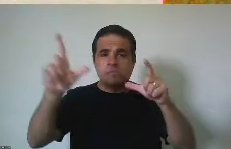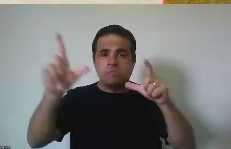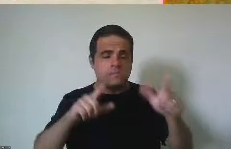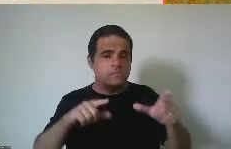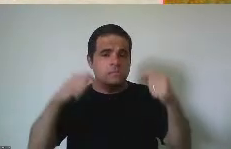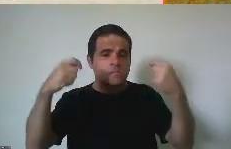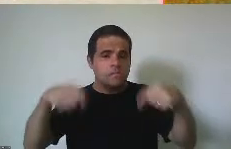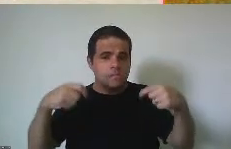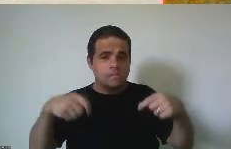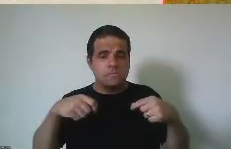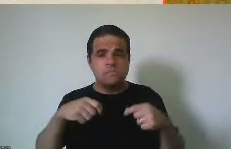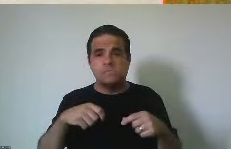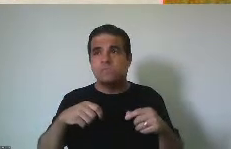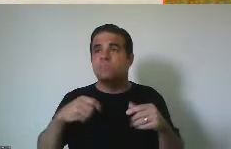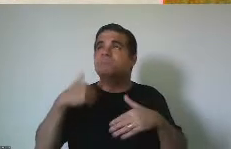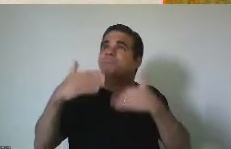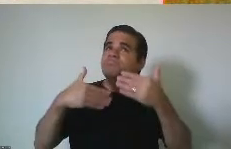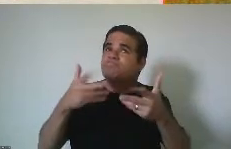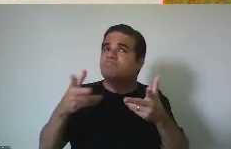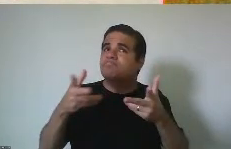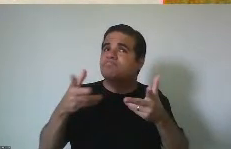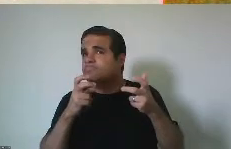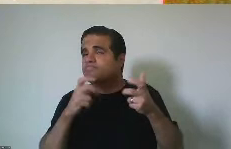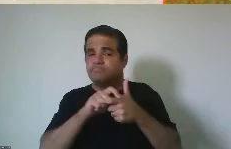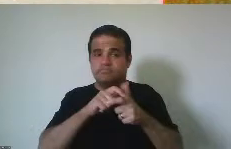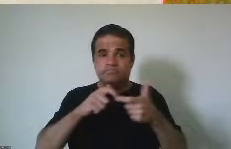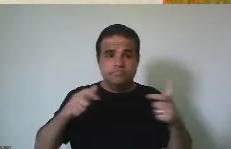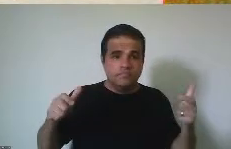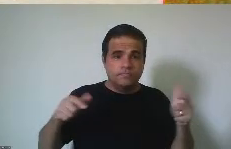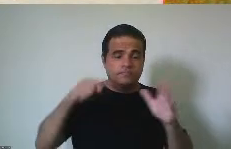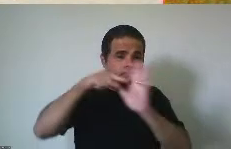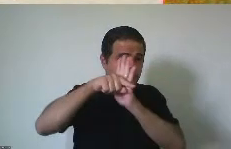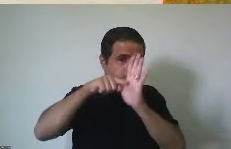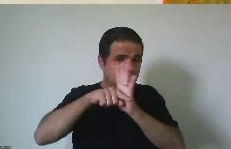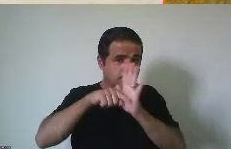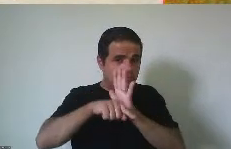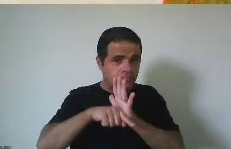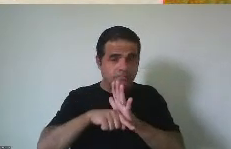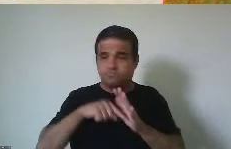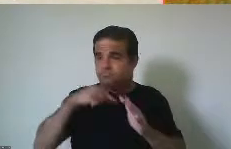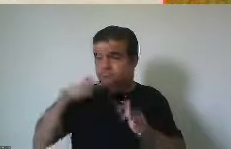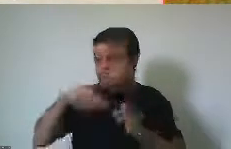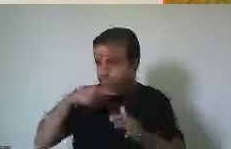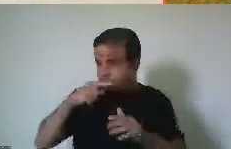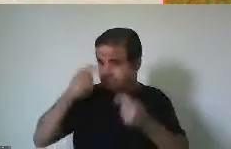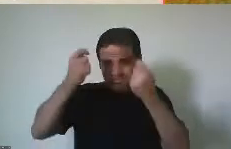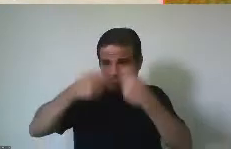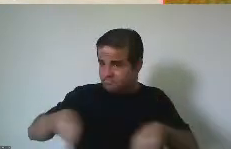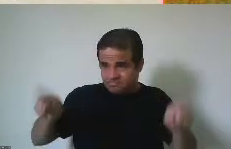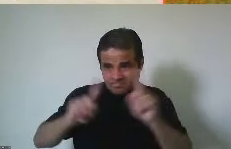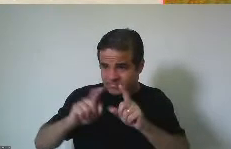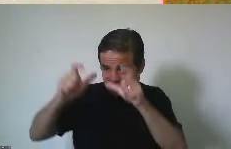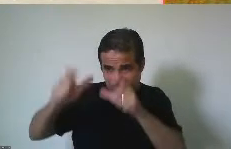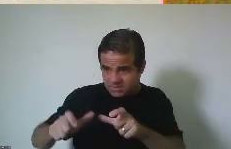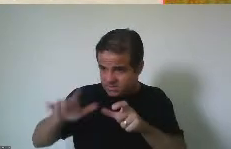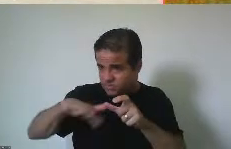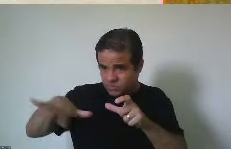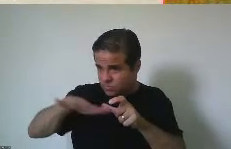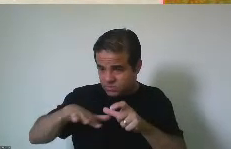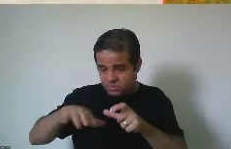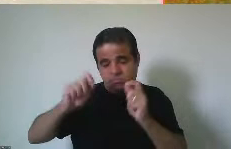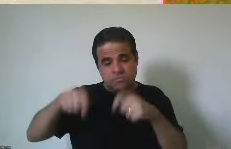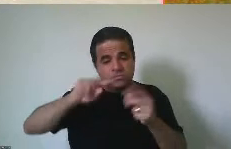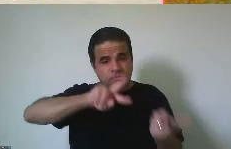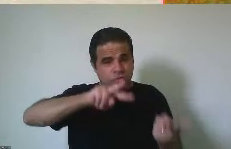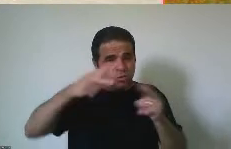eventualmente chegar uma solução mais estruturante como uma linha de transmissão e ela não mais necessário naquele lugar ela pode ser realocada